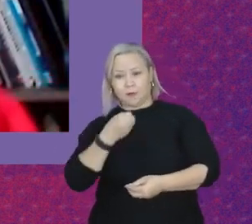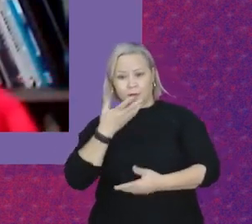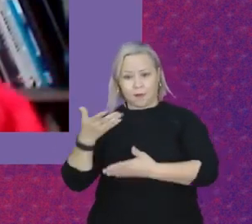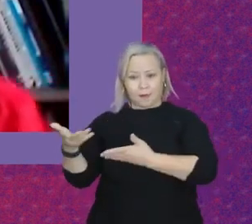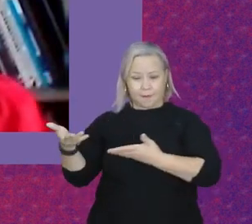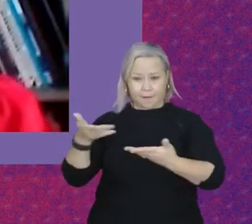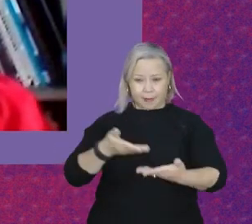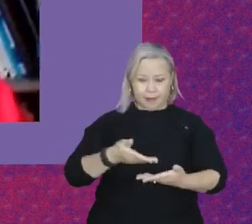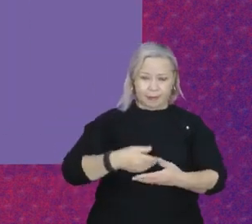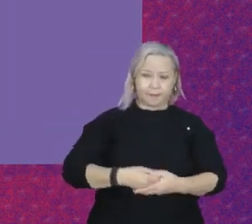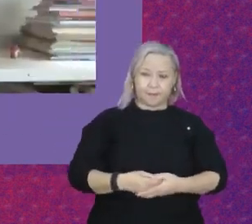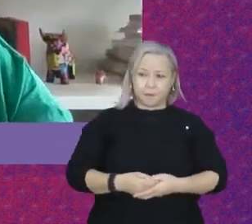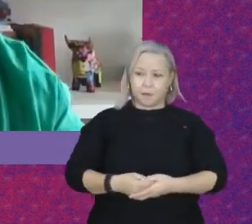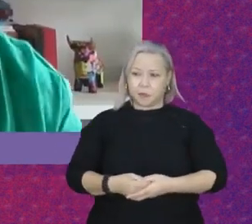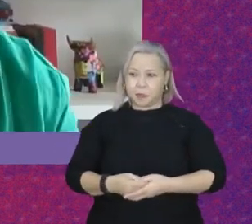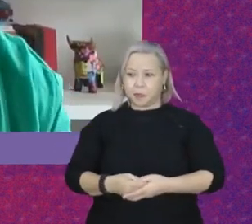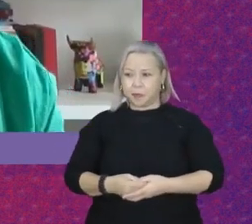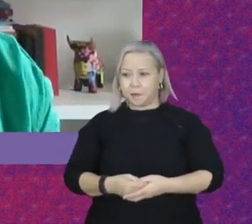Lívia.